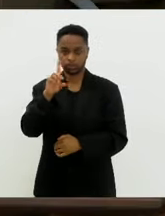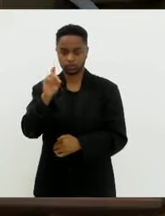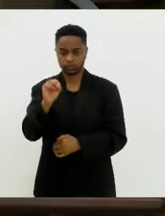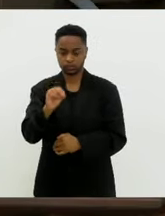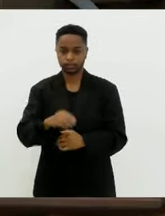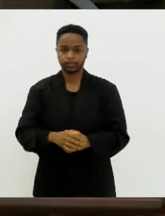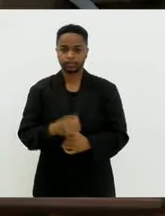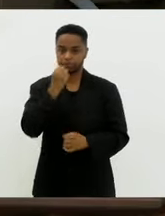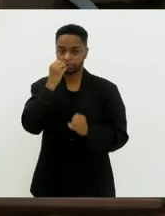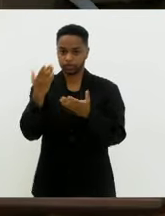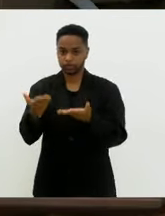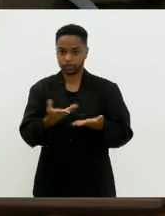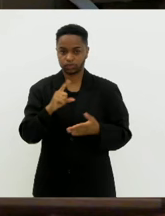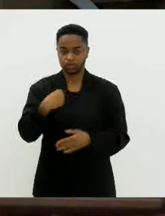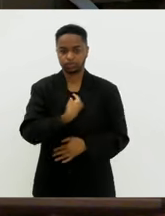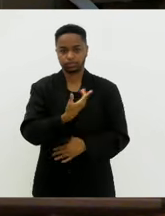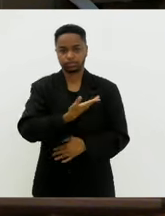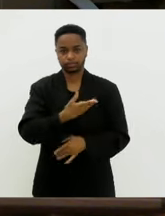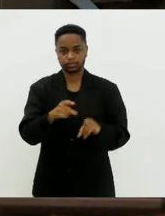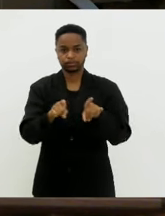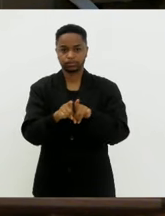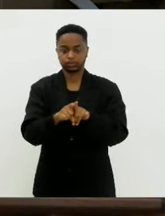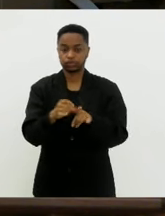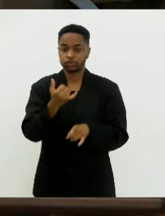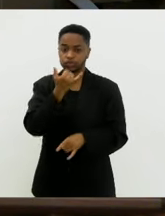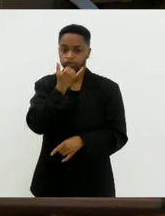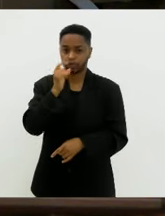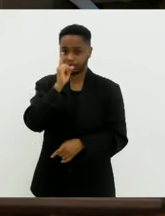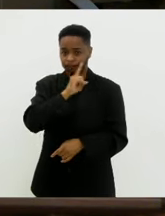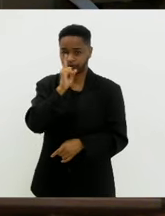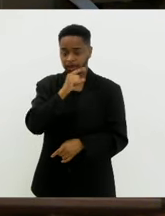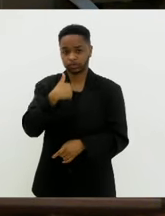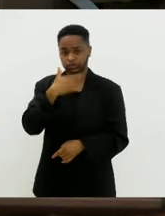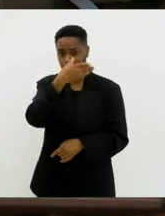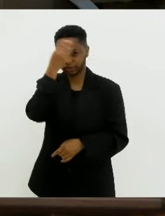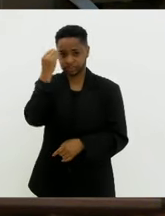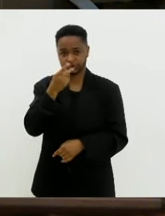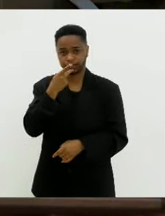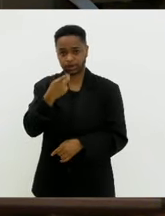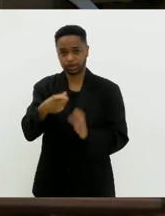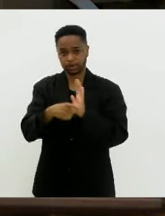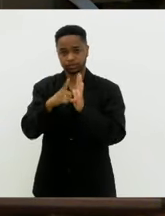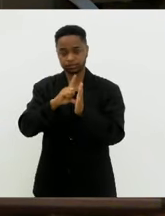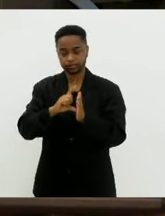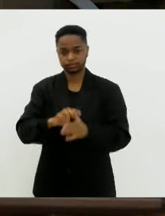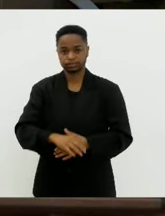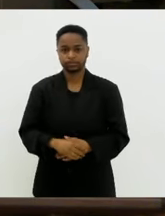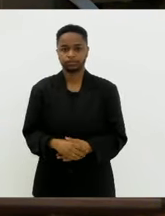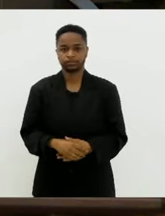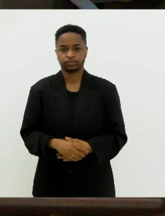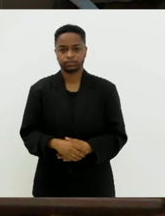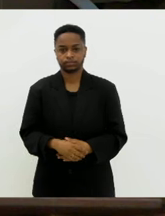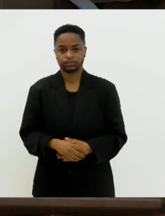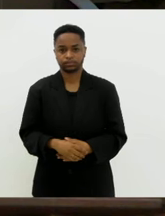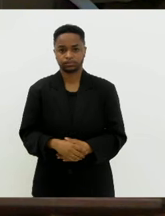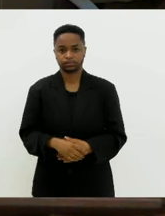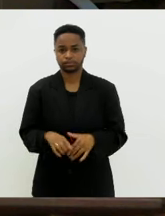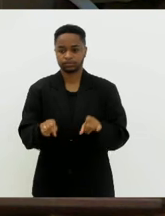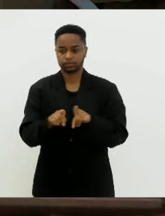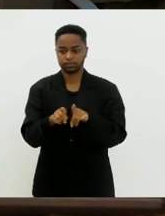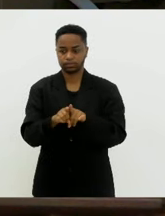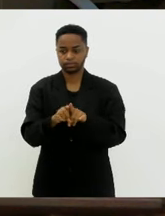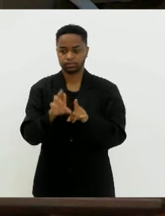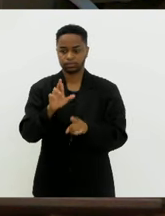nosso querido amigo também. Desculpa a falha aqui da não menção do vosso nome. Doutor Harry Maraújo